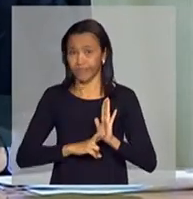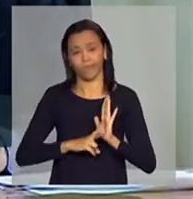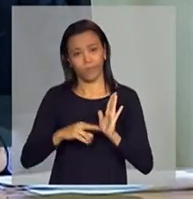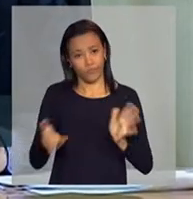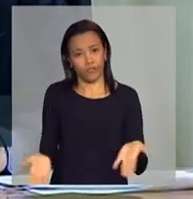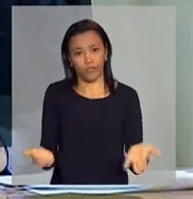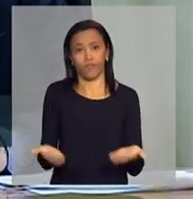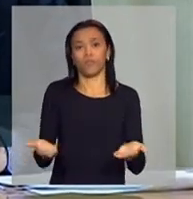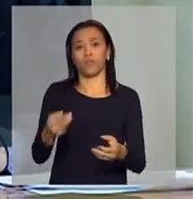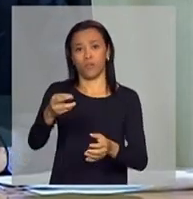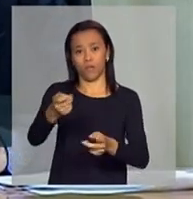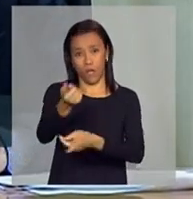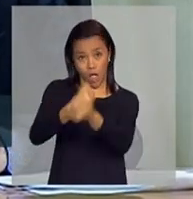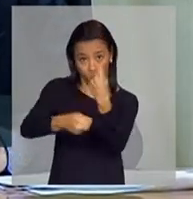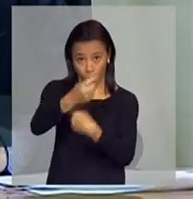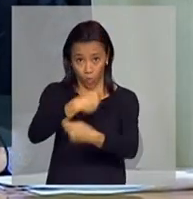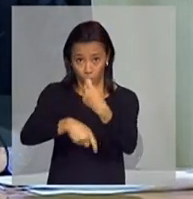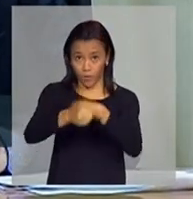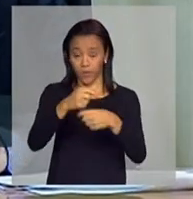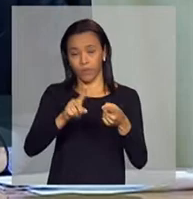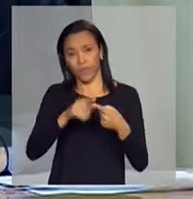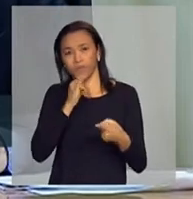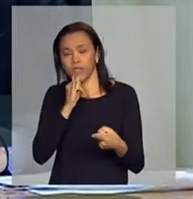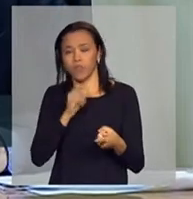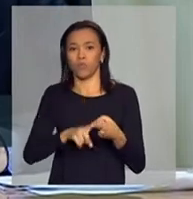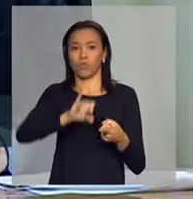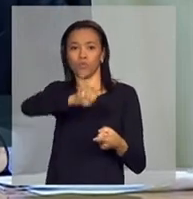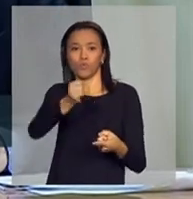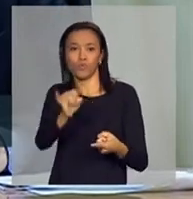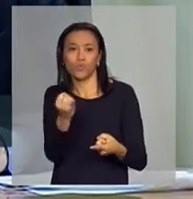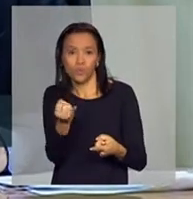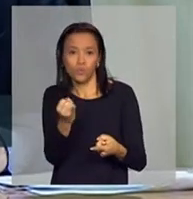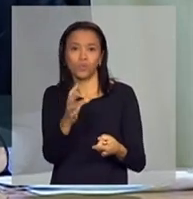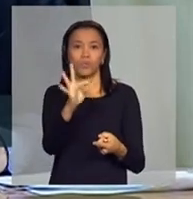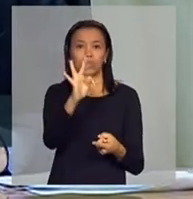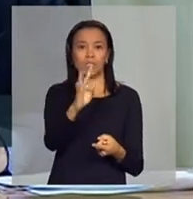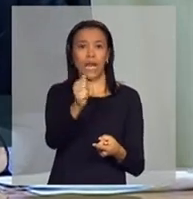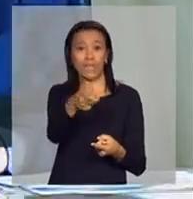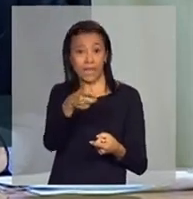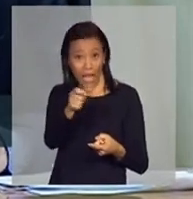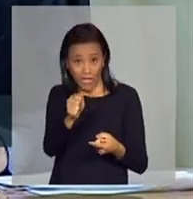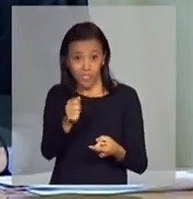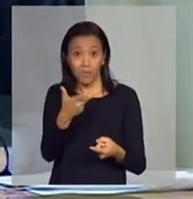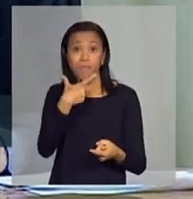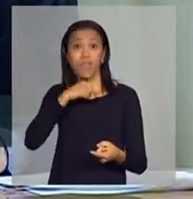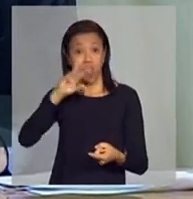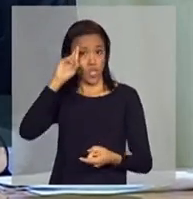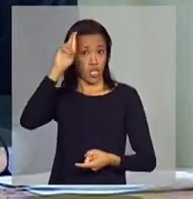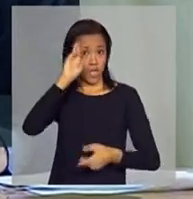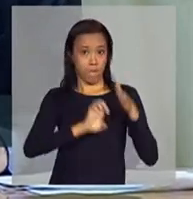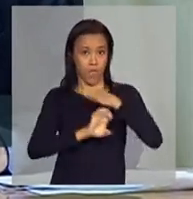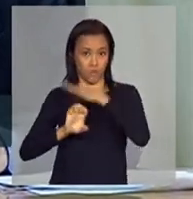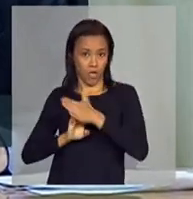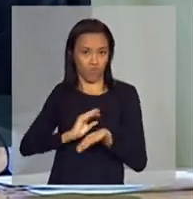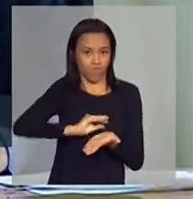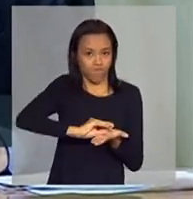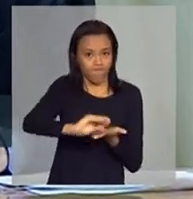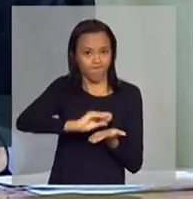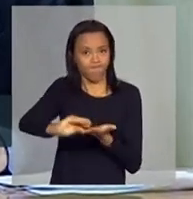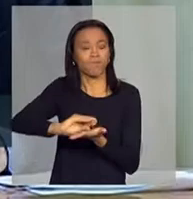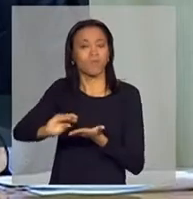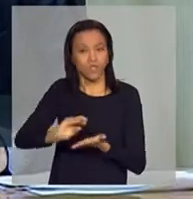do ponto de vista da taxa de juros para o investidor ela é a mais baixa dos últimos tempos